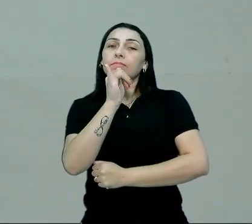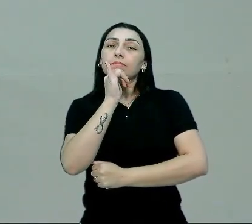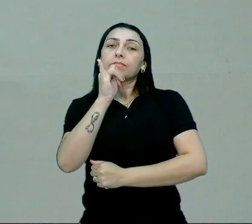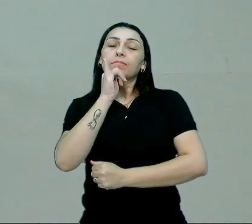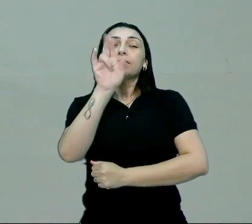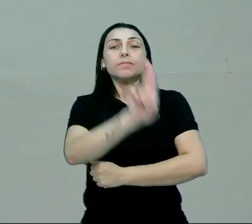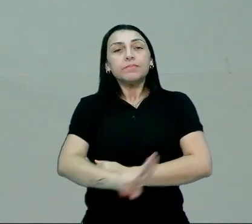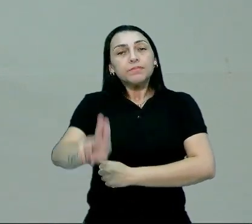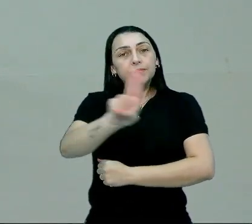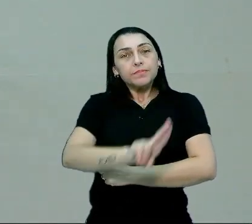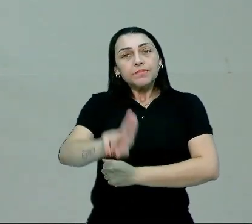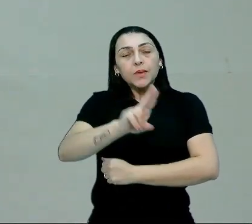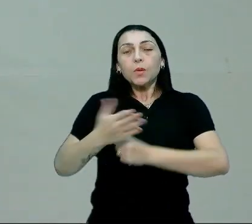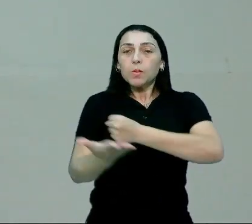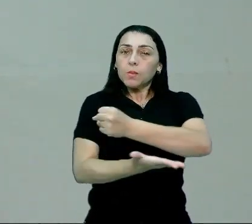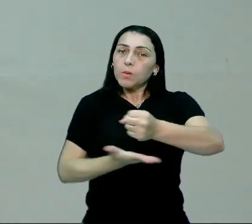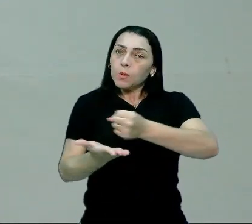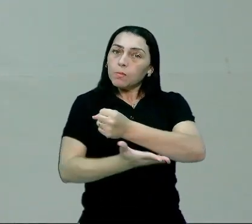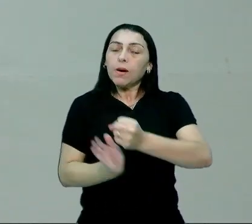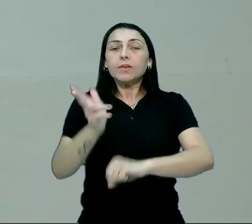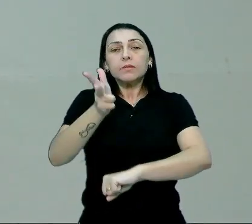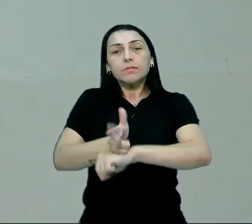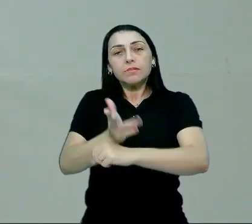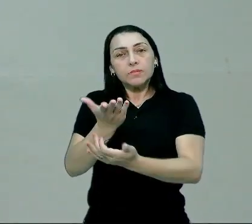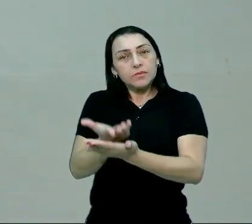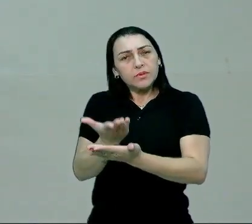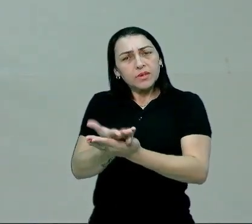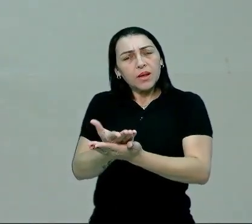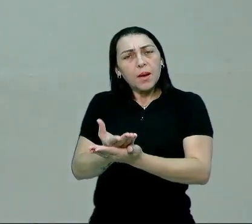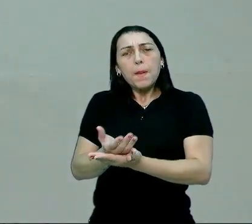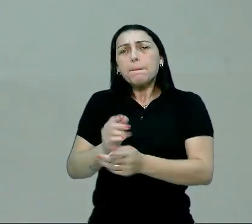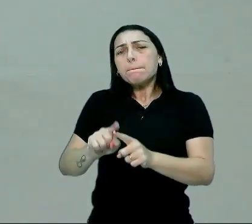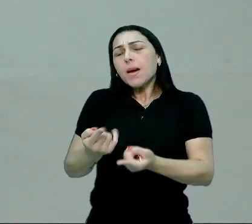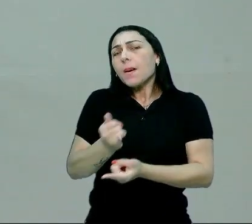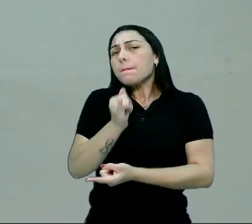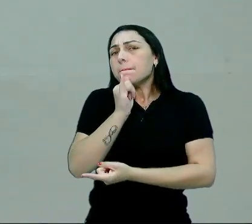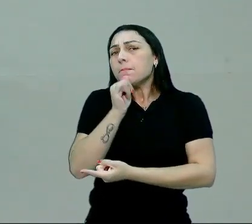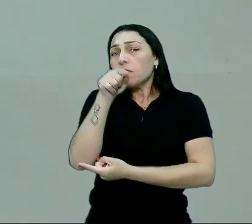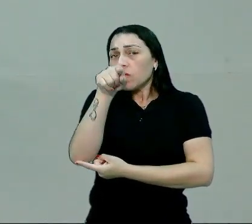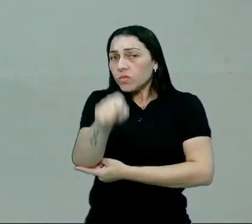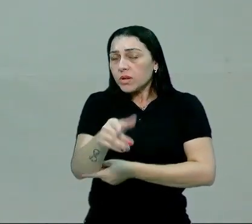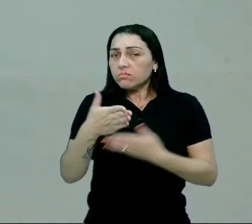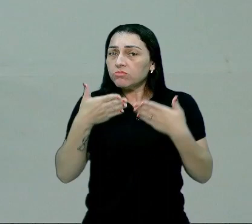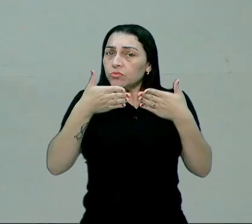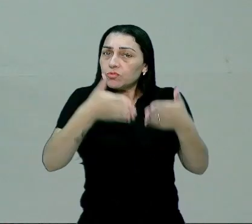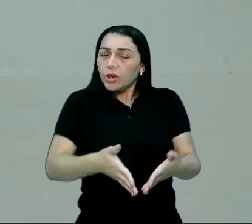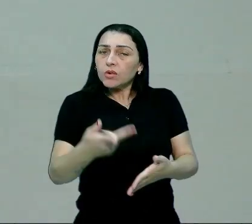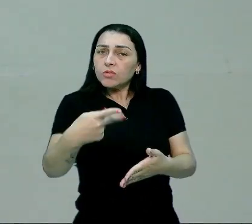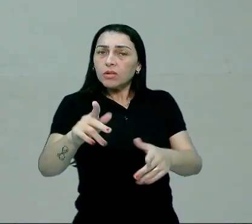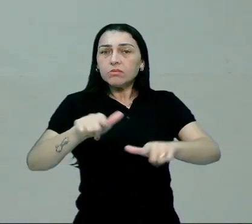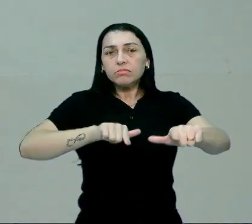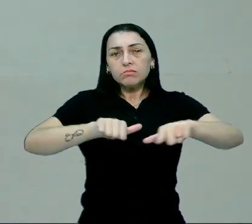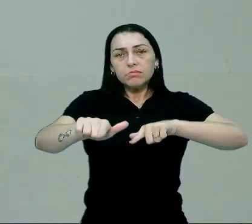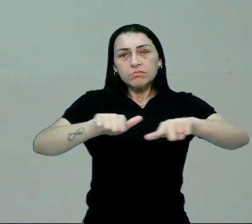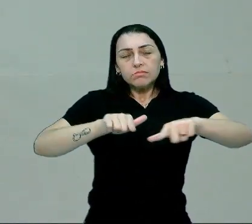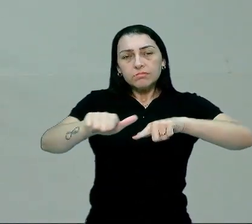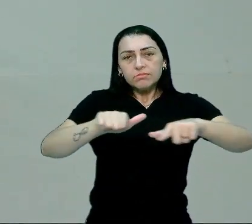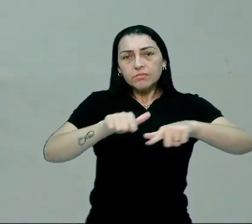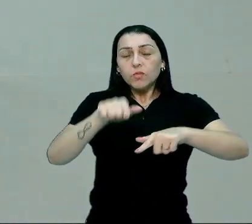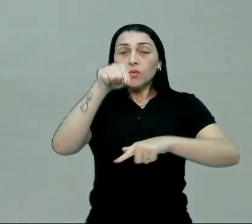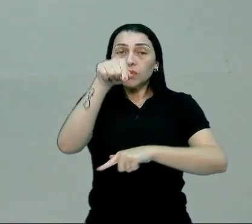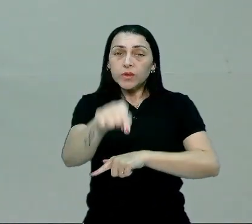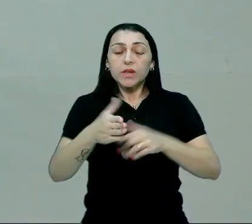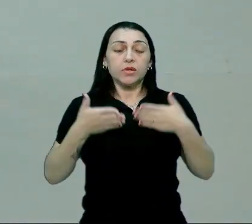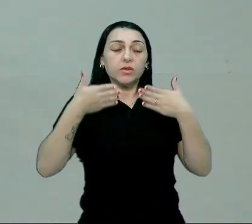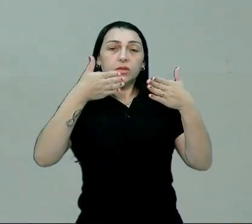exemplo que eu utilizo com base aqui na videoaula. Mas, por exemplo, quando você chega no seu ambiente de trabalho,